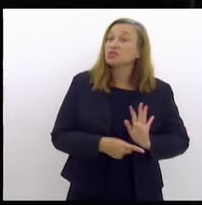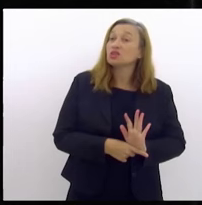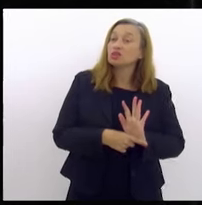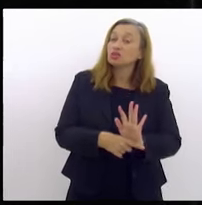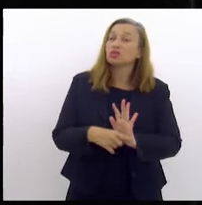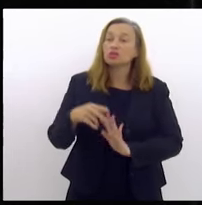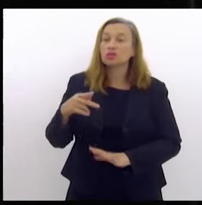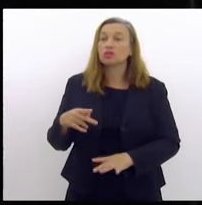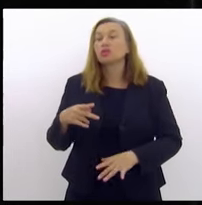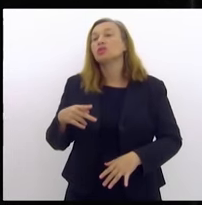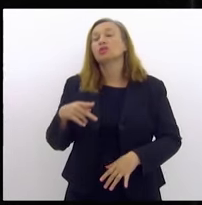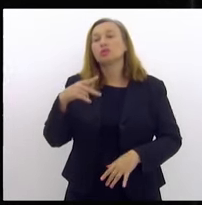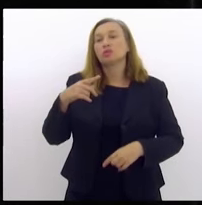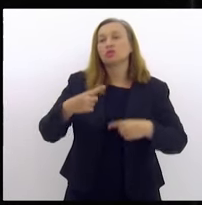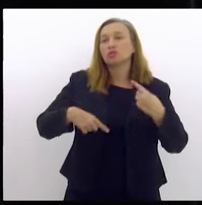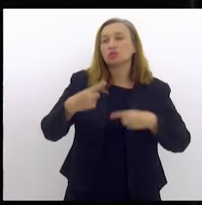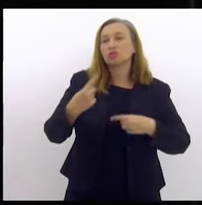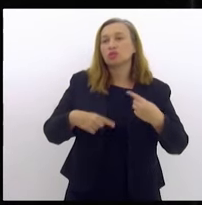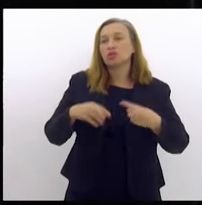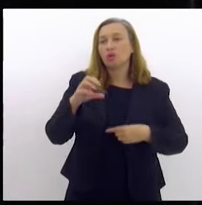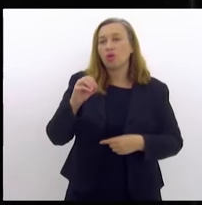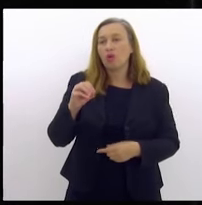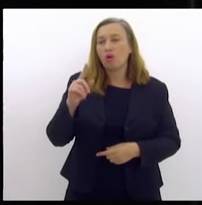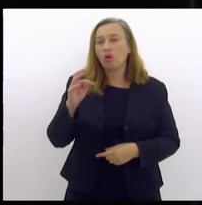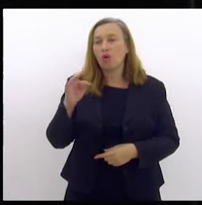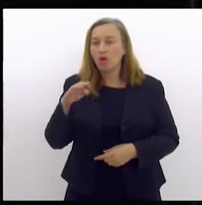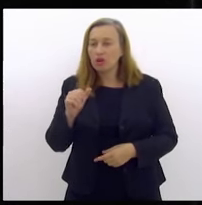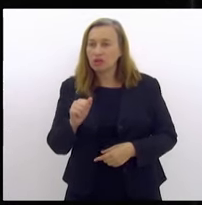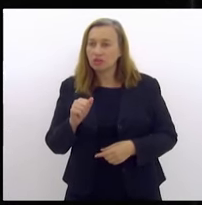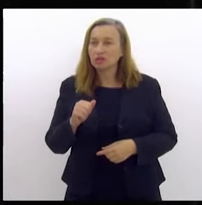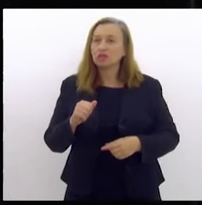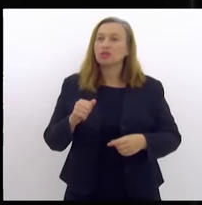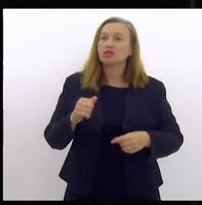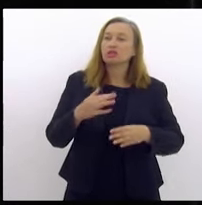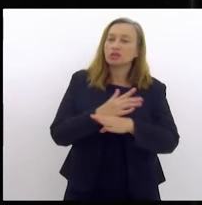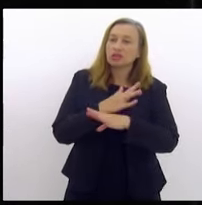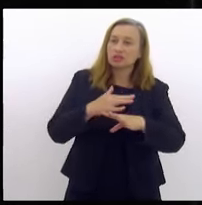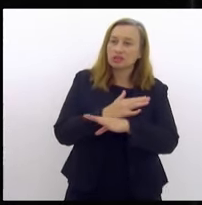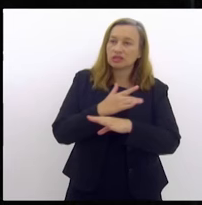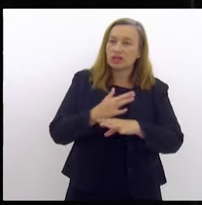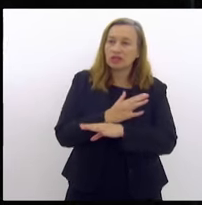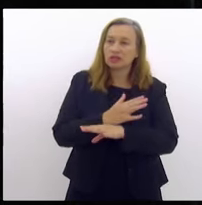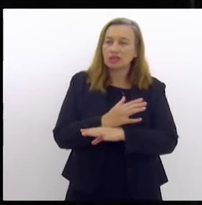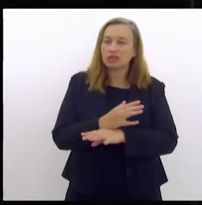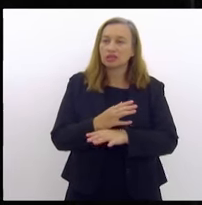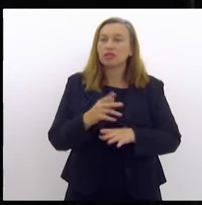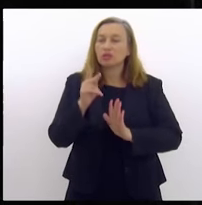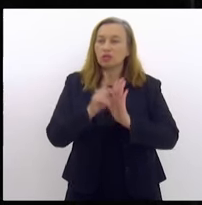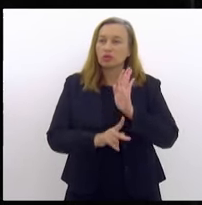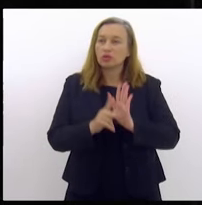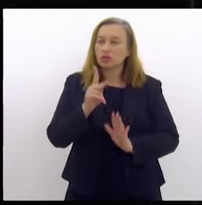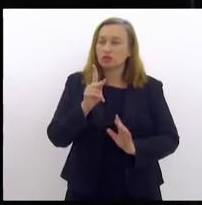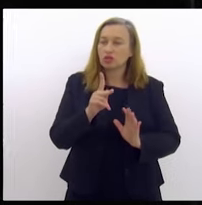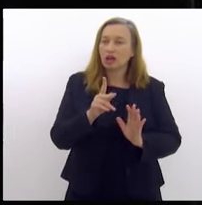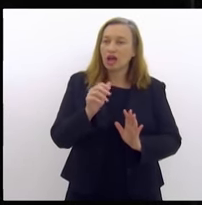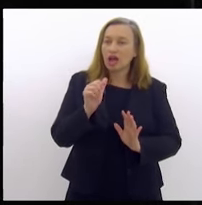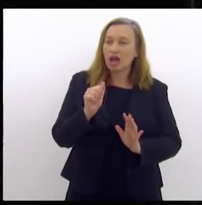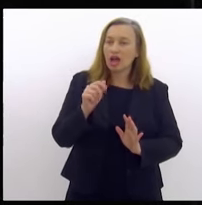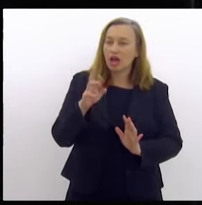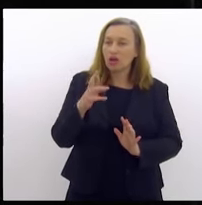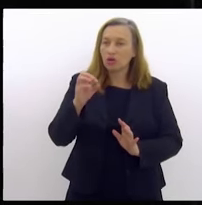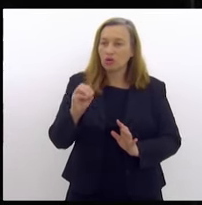políticas de hortas urbanas e projetos agroecológicos em Maricá. Desde 2016, nós